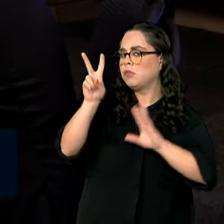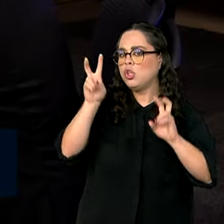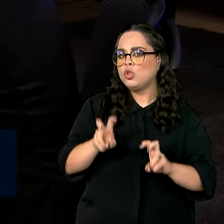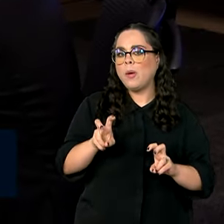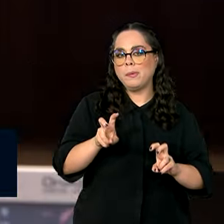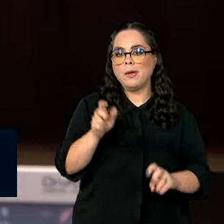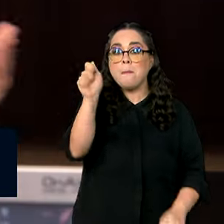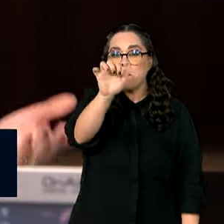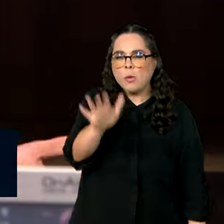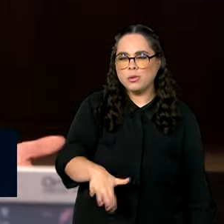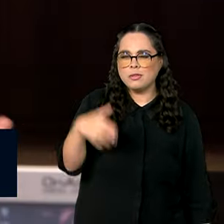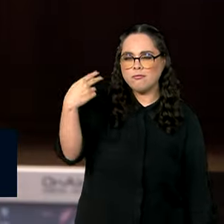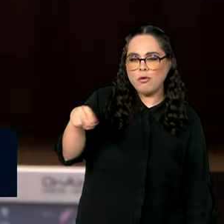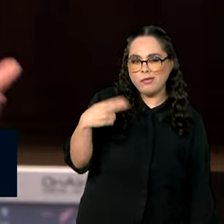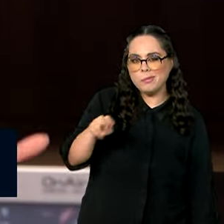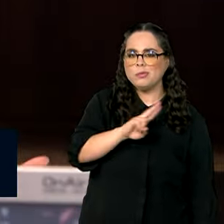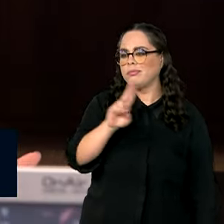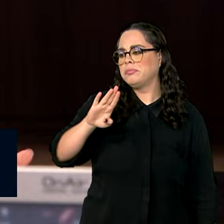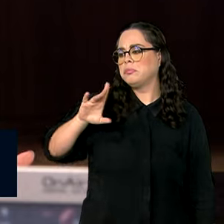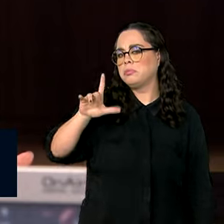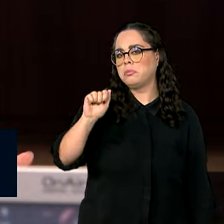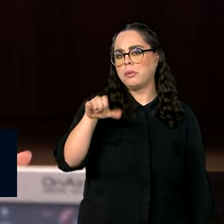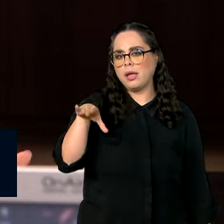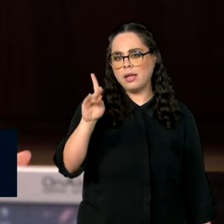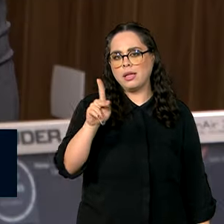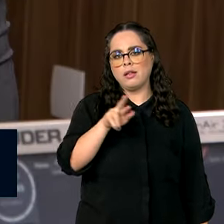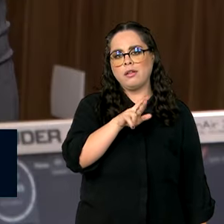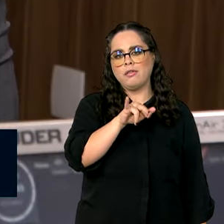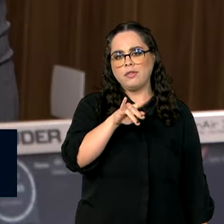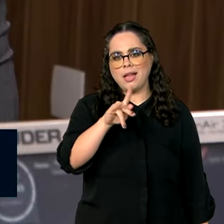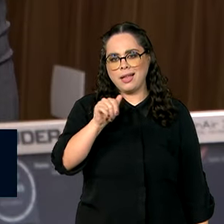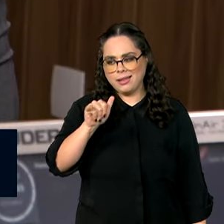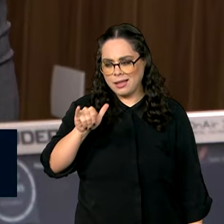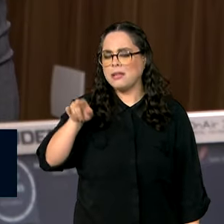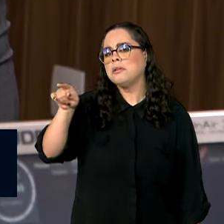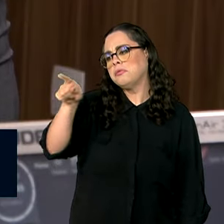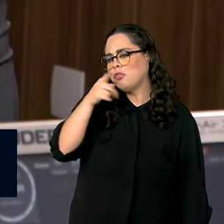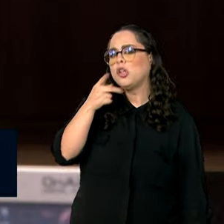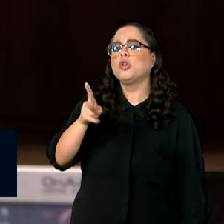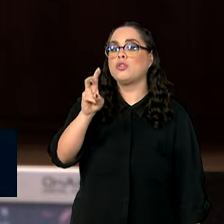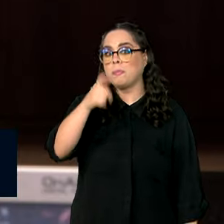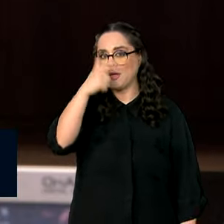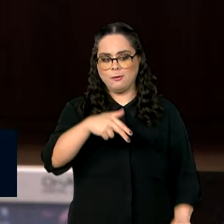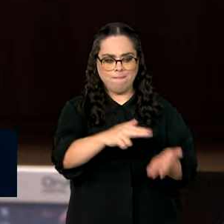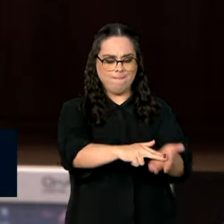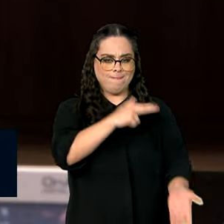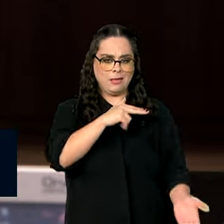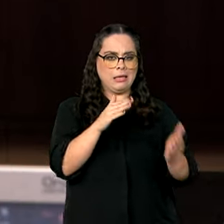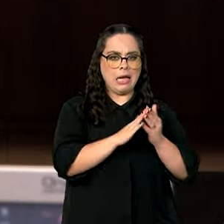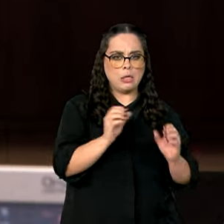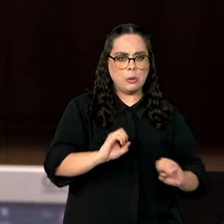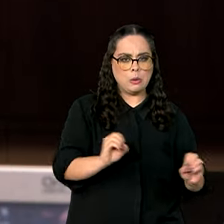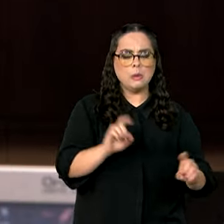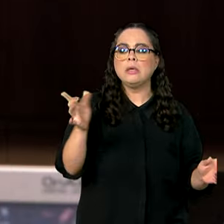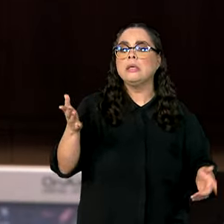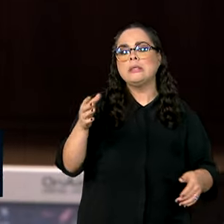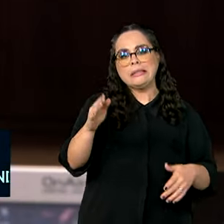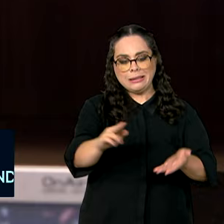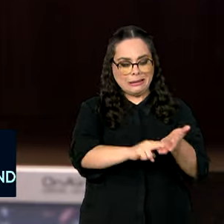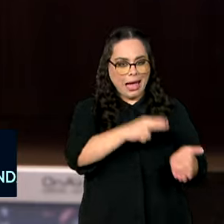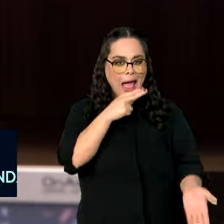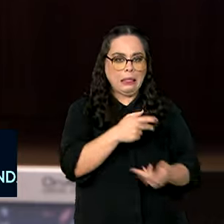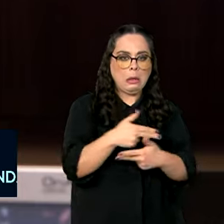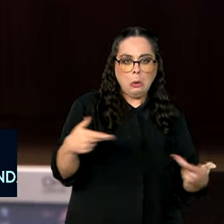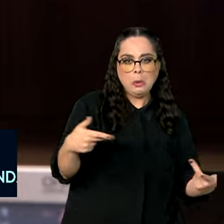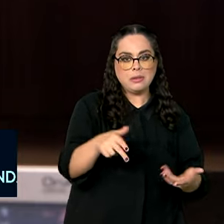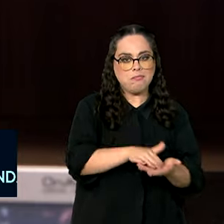friday que Aliás o senhor tá falando sobre a dificuldade das pessoas de receberem suas entregas isso me remete também a black friday que é um período que